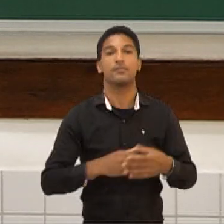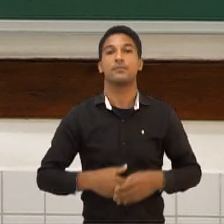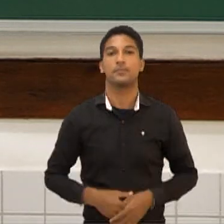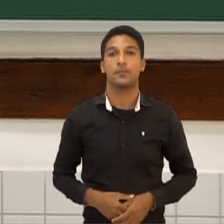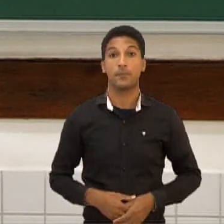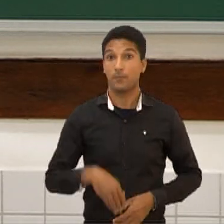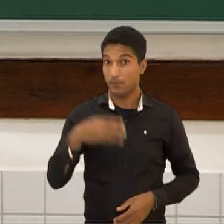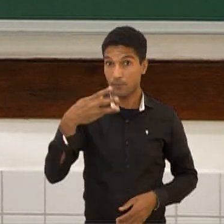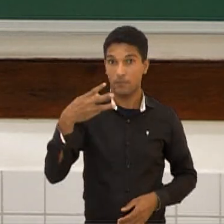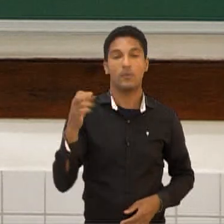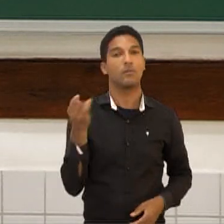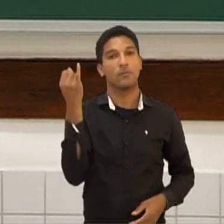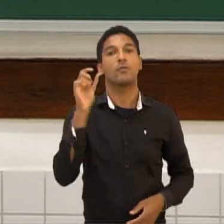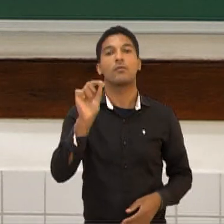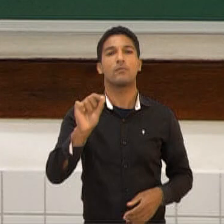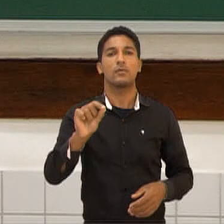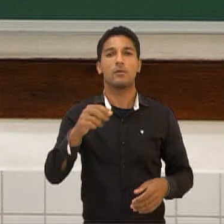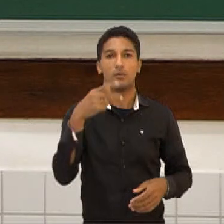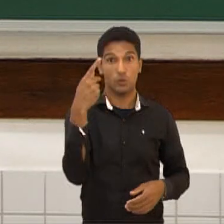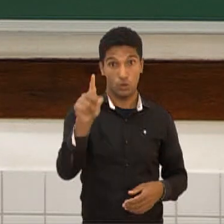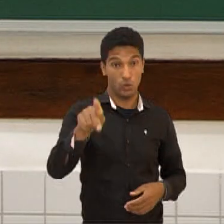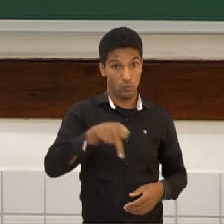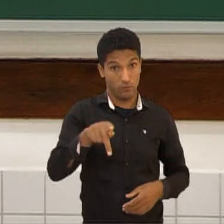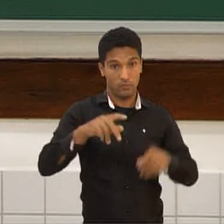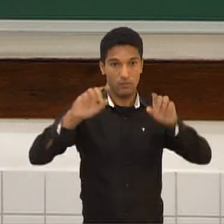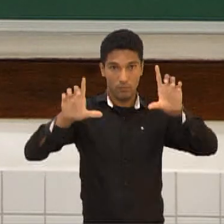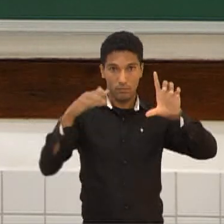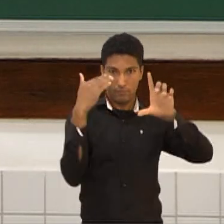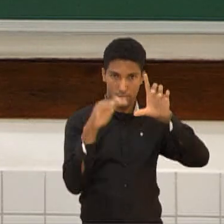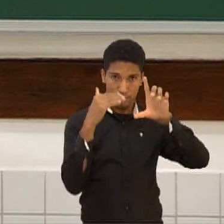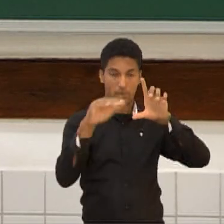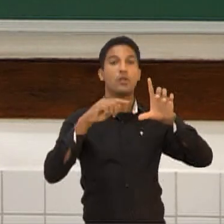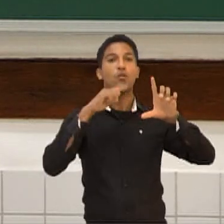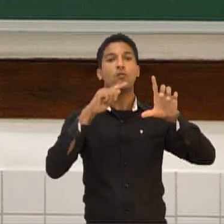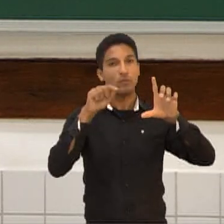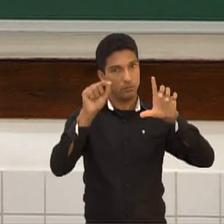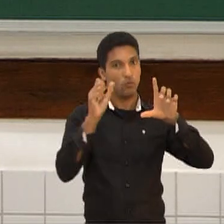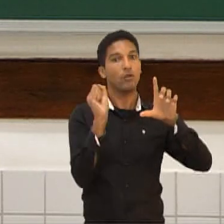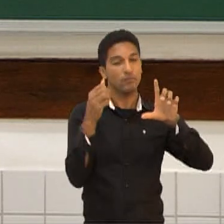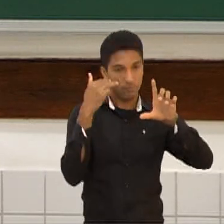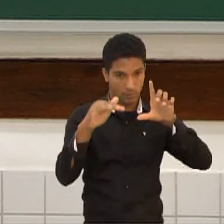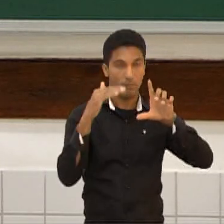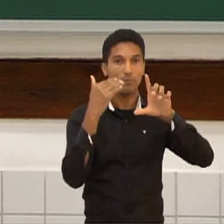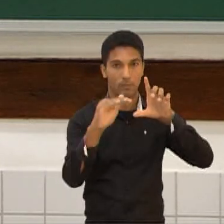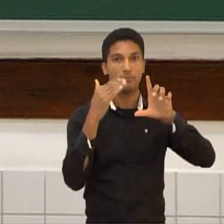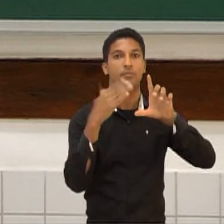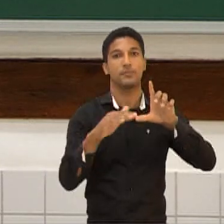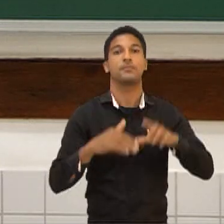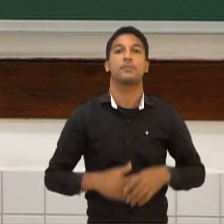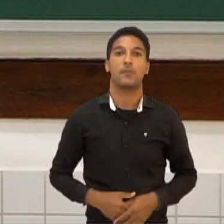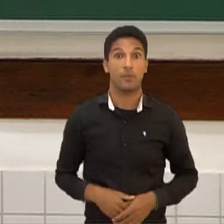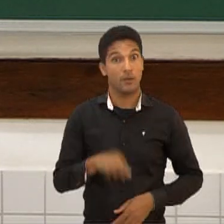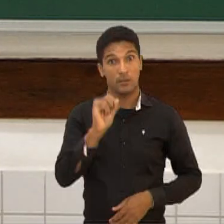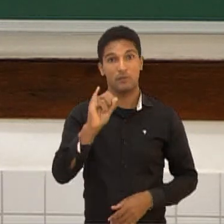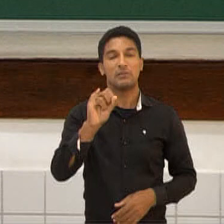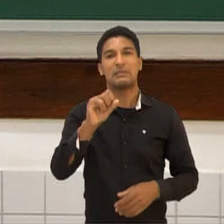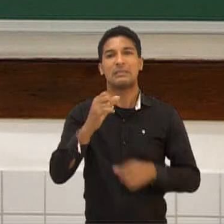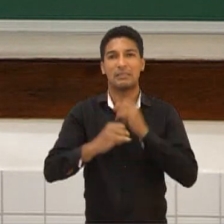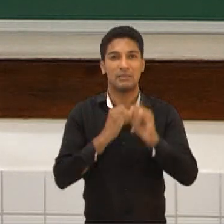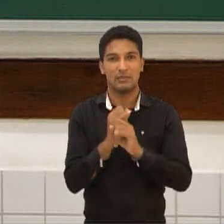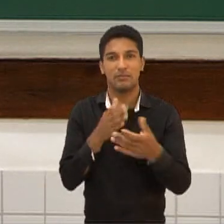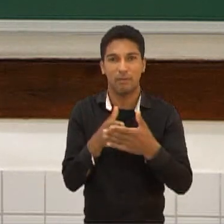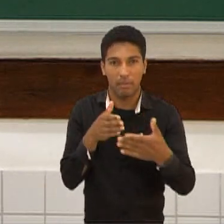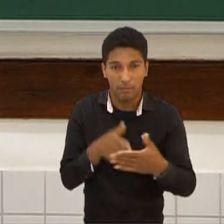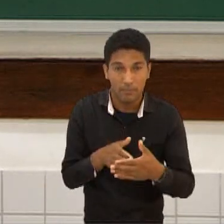também importantíssimo, comuniquem-se com seus professores, tirando suas dúvidas. E se você, porventura, ainda não tem acesso às